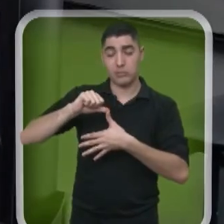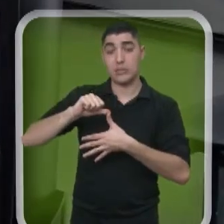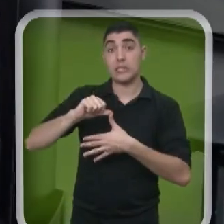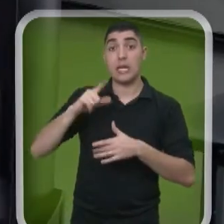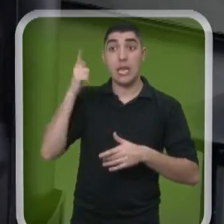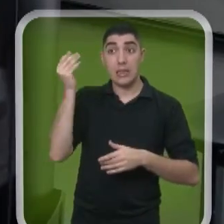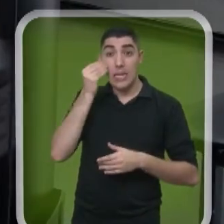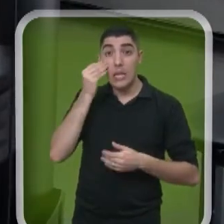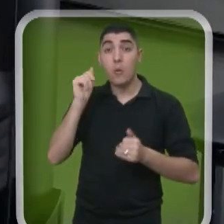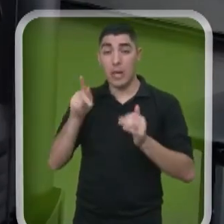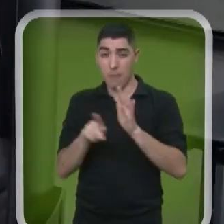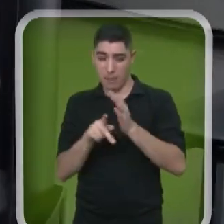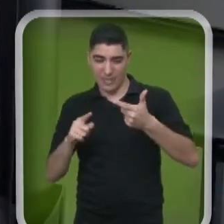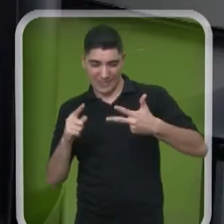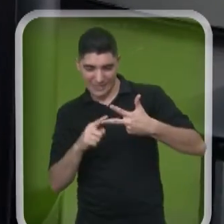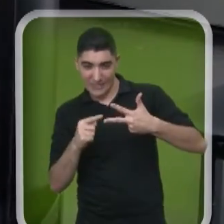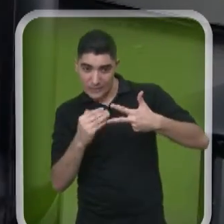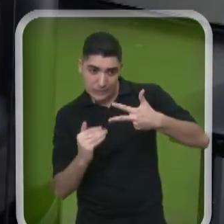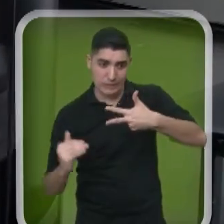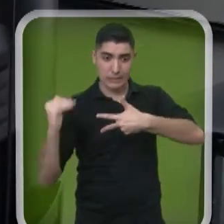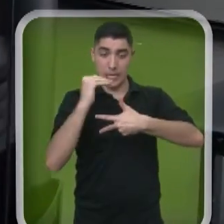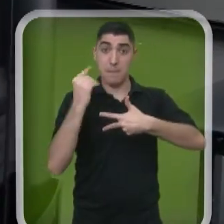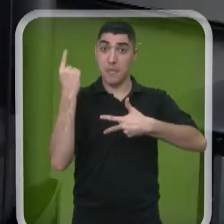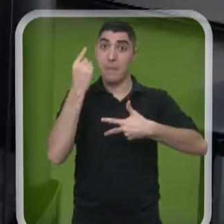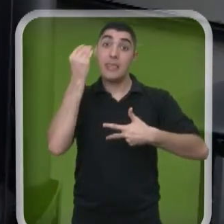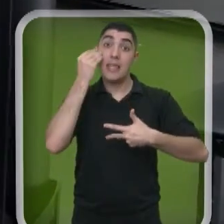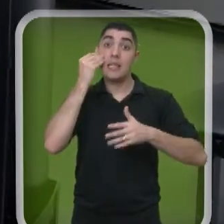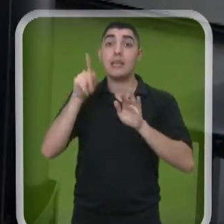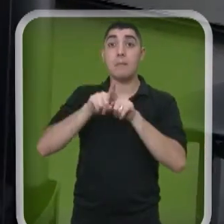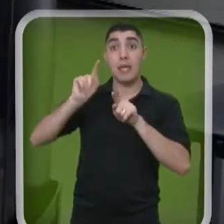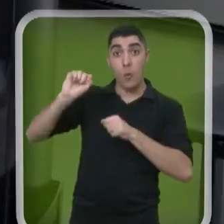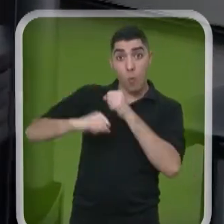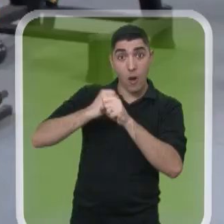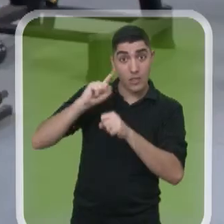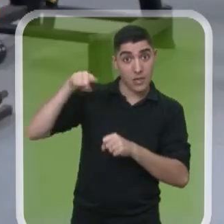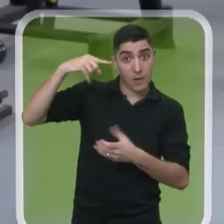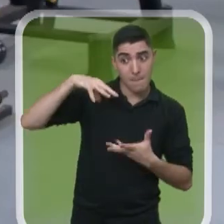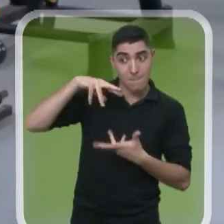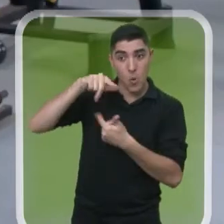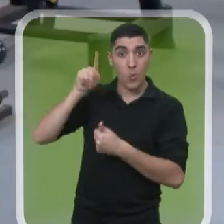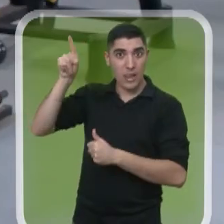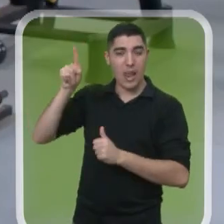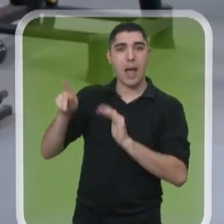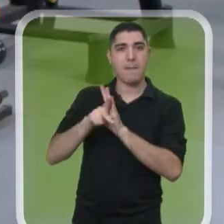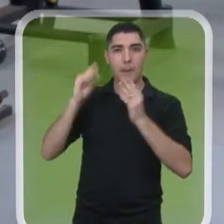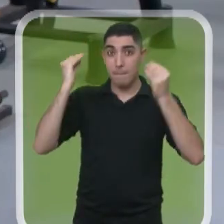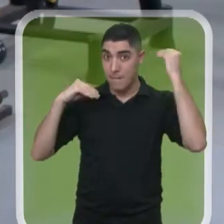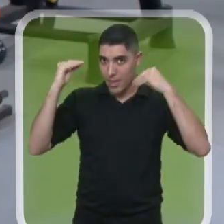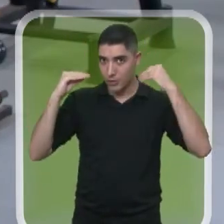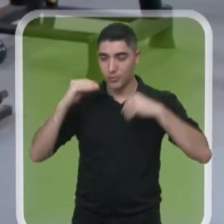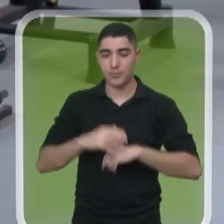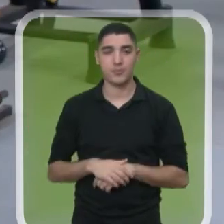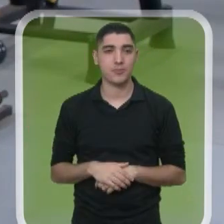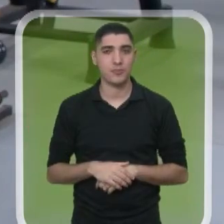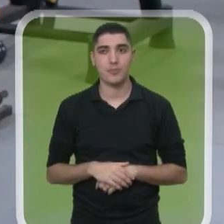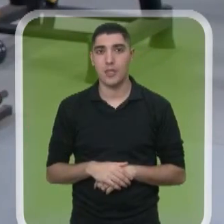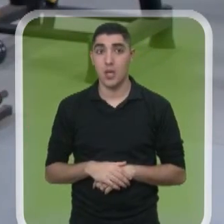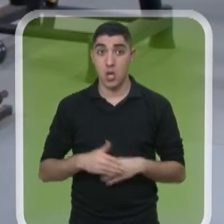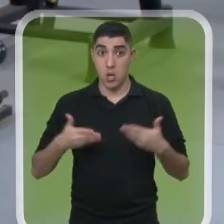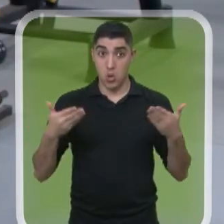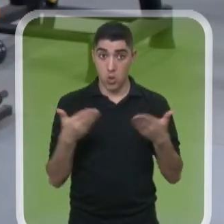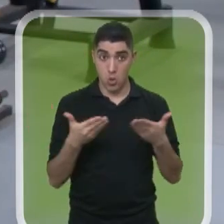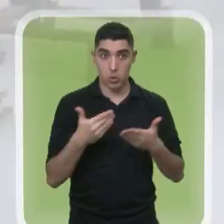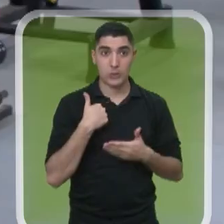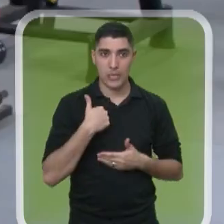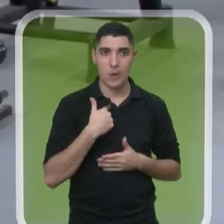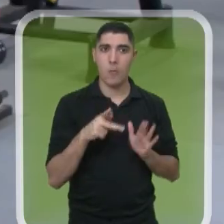conseguir a vaga para o Mr. Universo, que acontece no ano que vem no México. O meu foco, meu objetivo hoje, por enquanto, é o